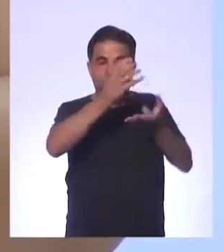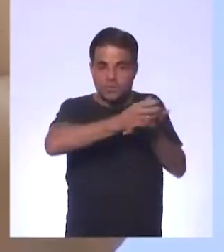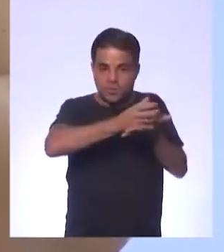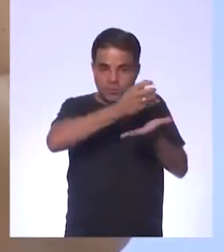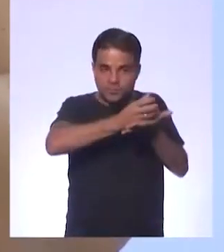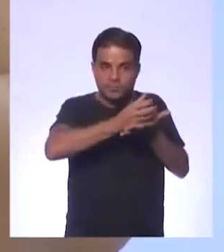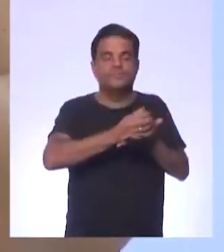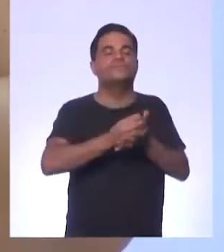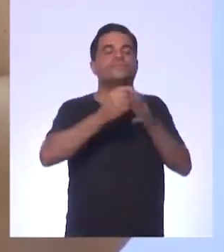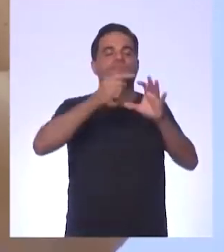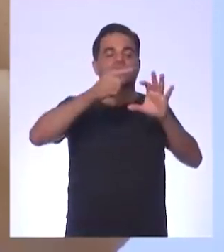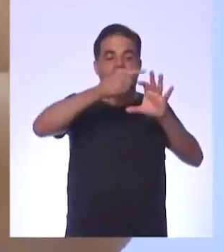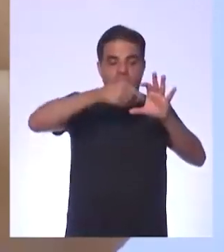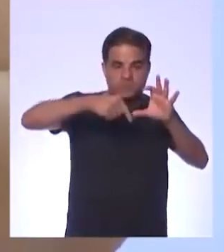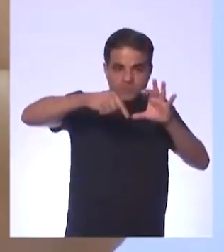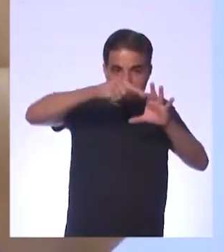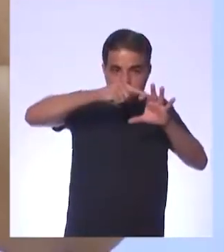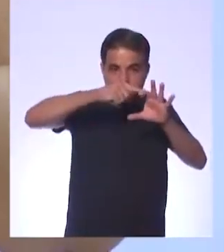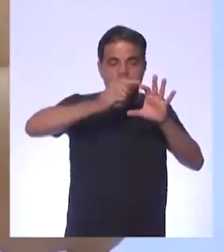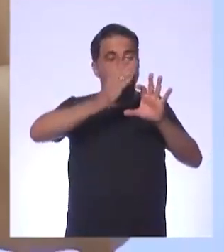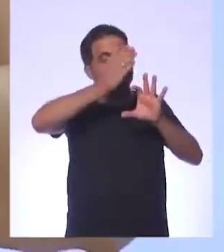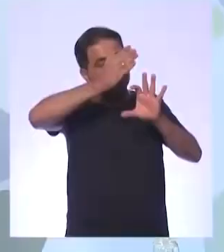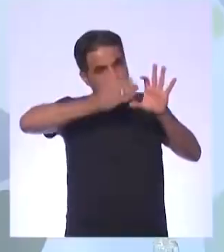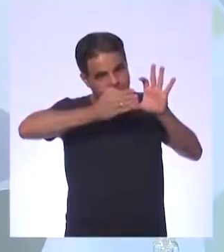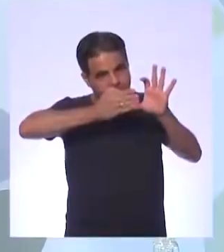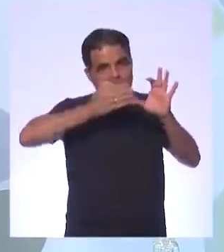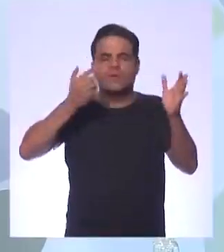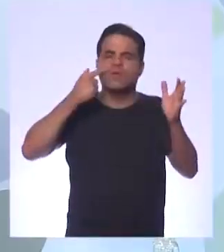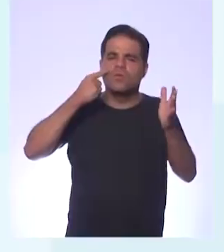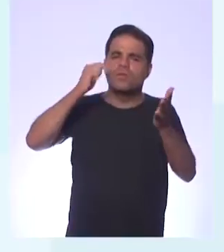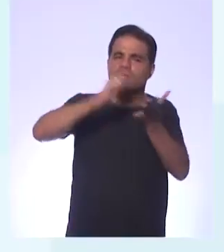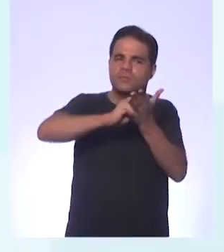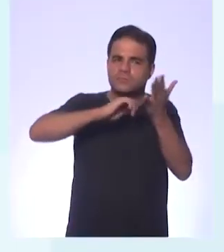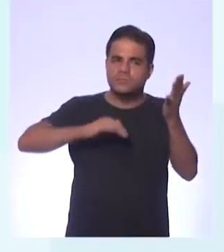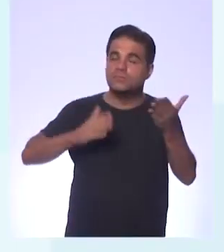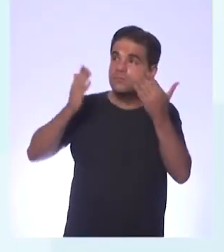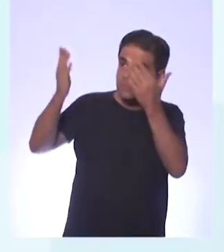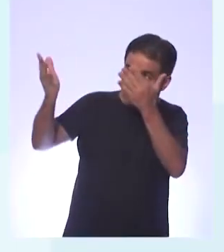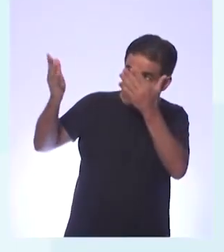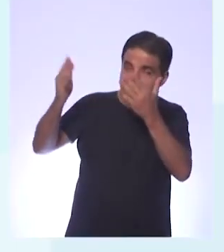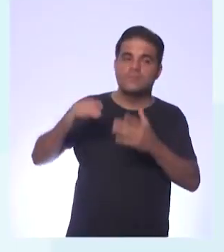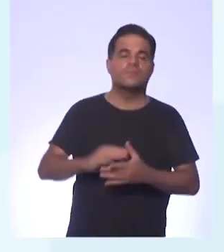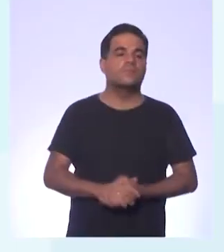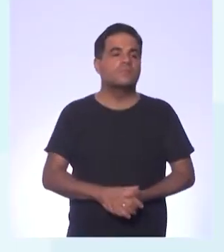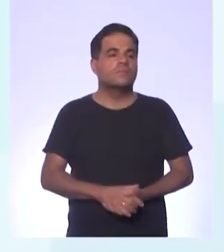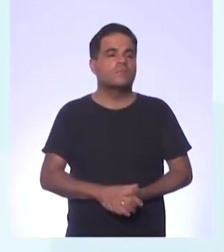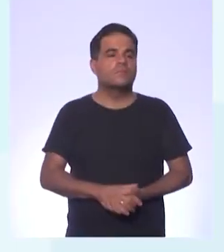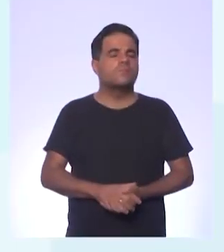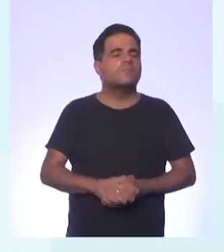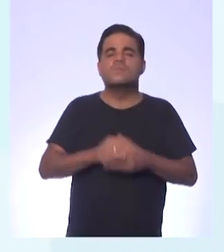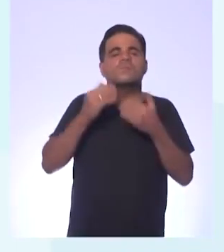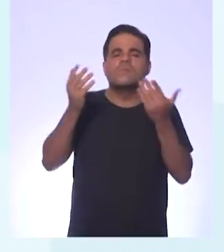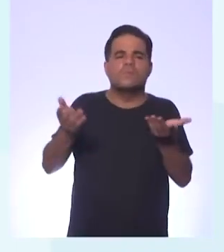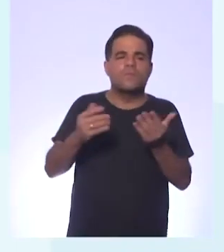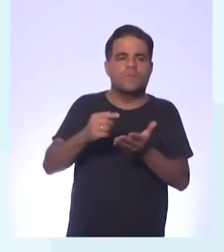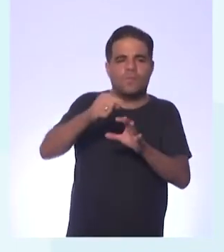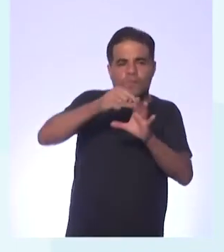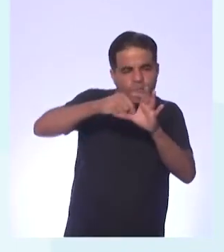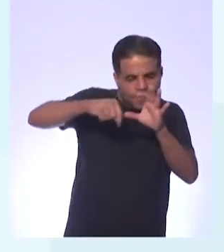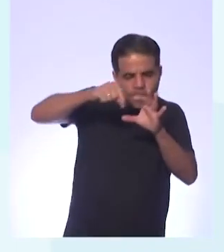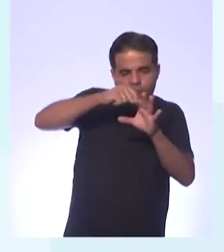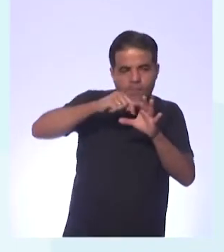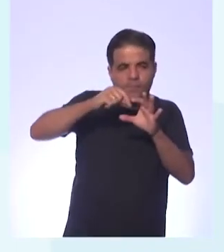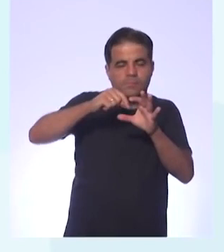diâmetro e o comprimento. E aí, a gente vai para a nossa atividade. Então, pode voltar lá para a atividade da tela. O nosso comprimento, que é esse